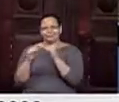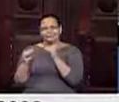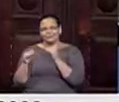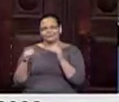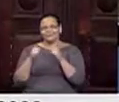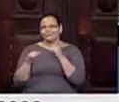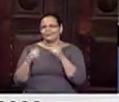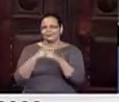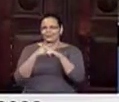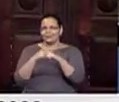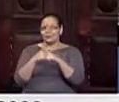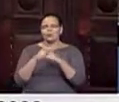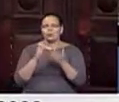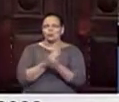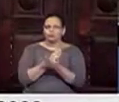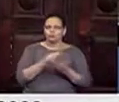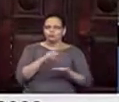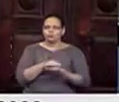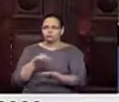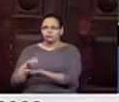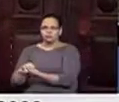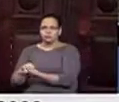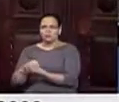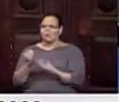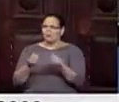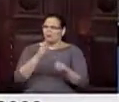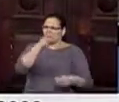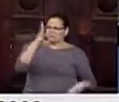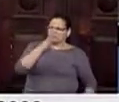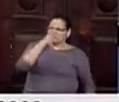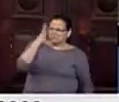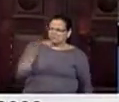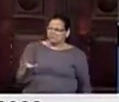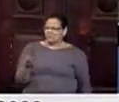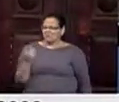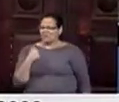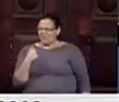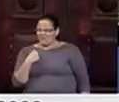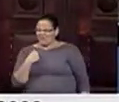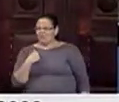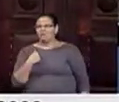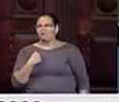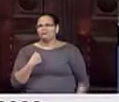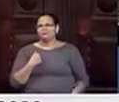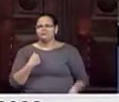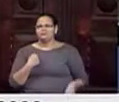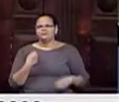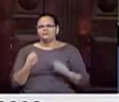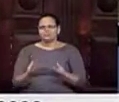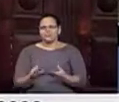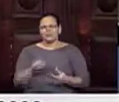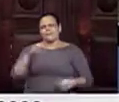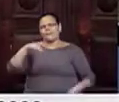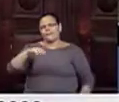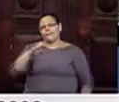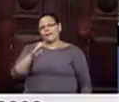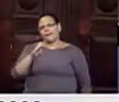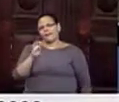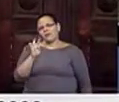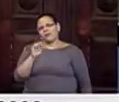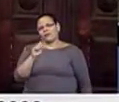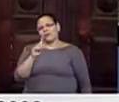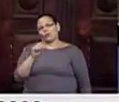em determinados setores é absurdo eu vou fornecer metadona é